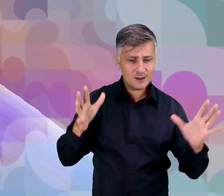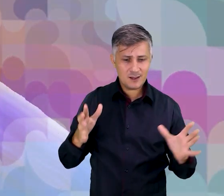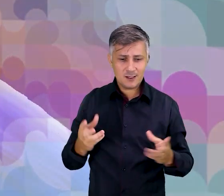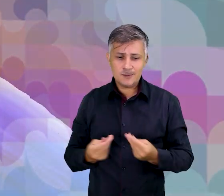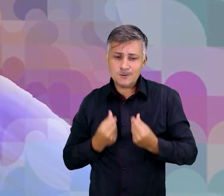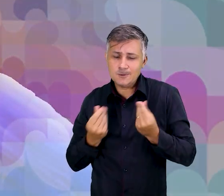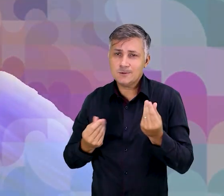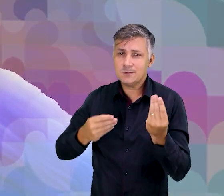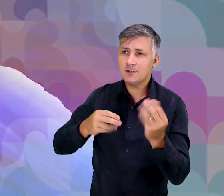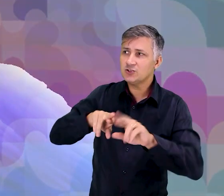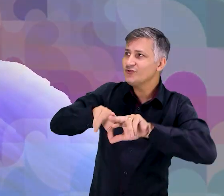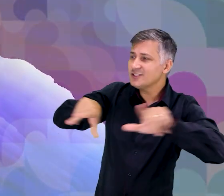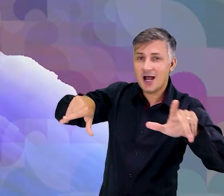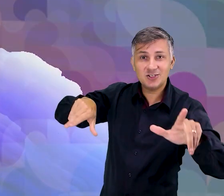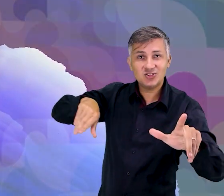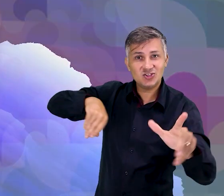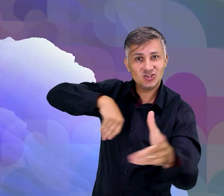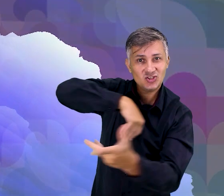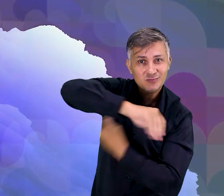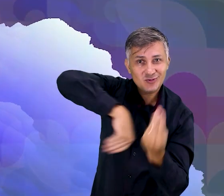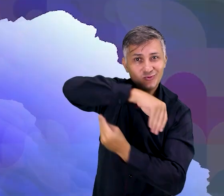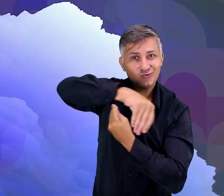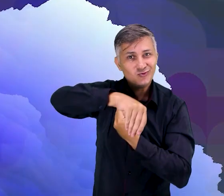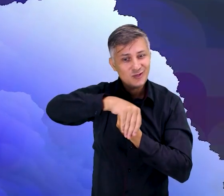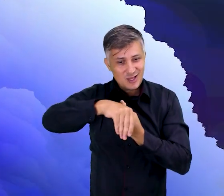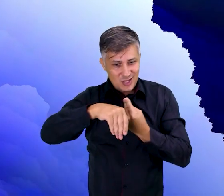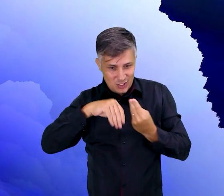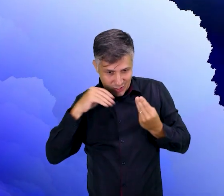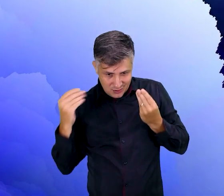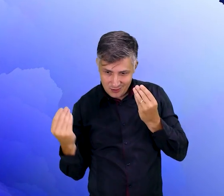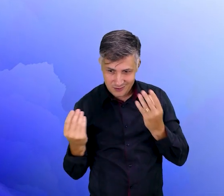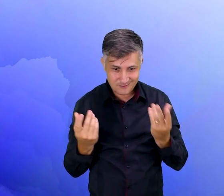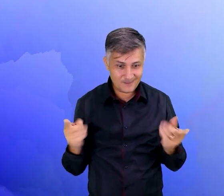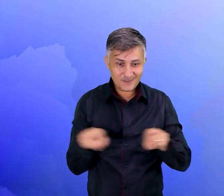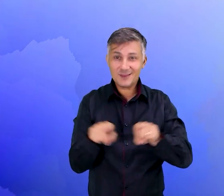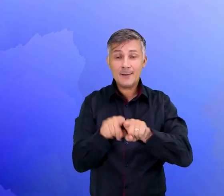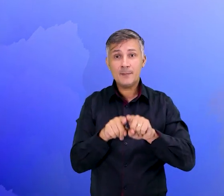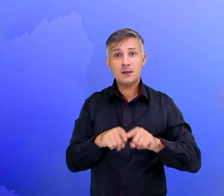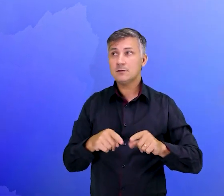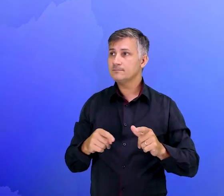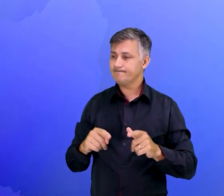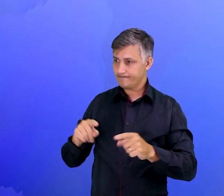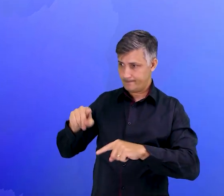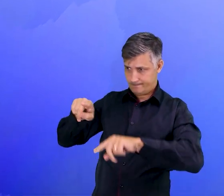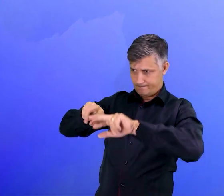graficação, a mistura, a diversidade, também a